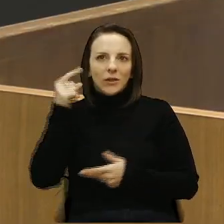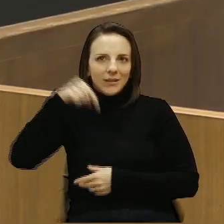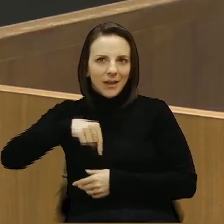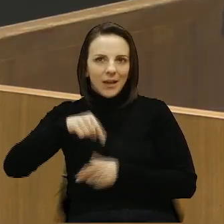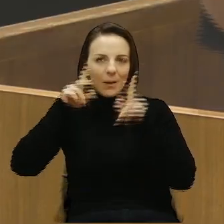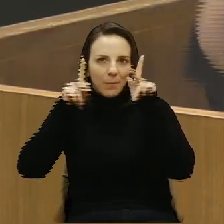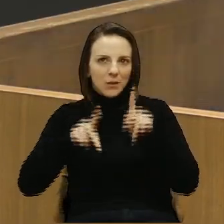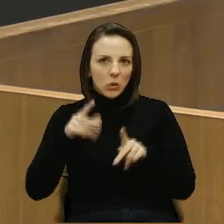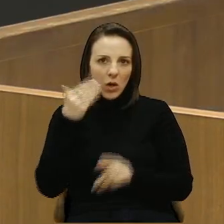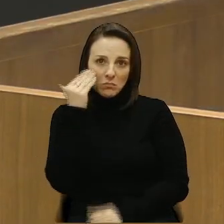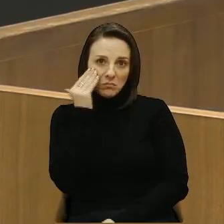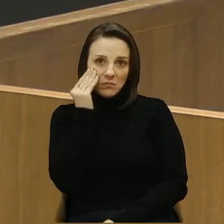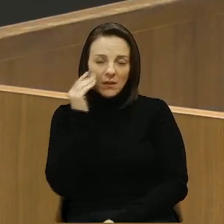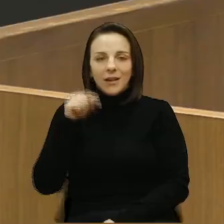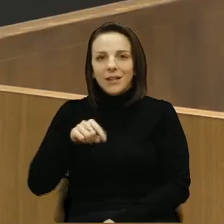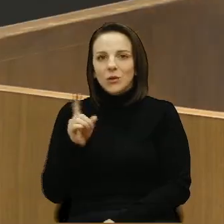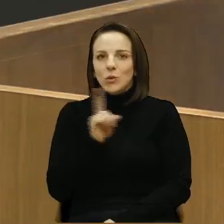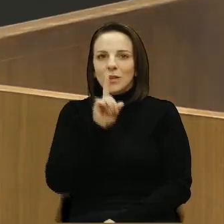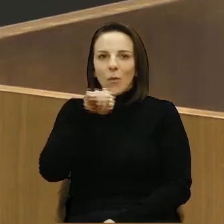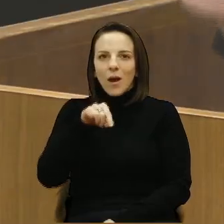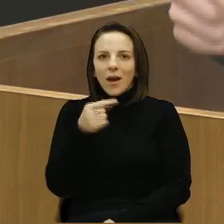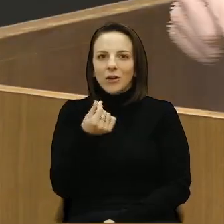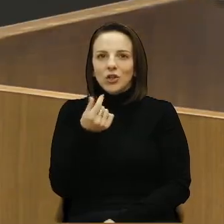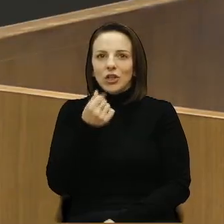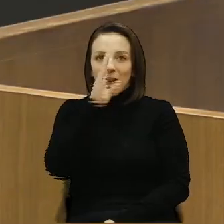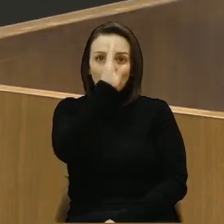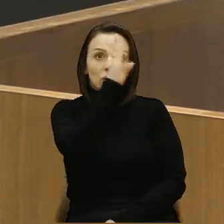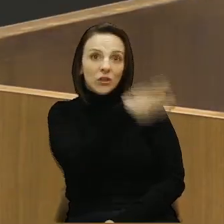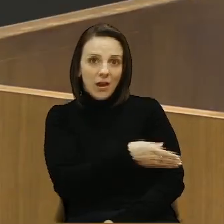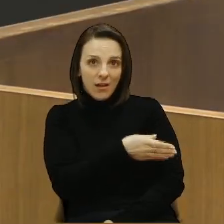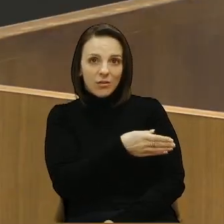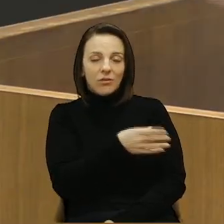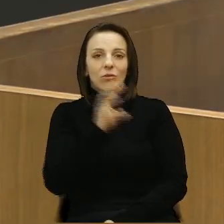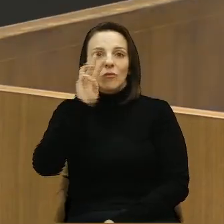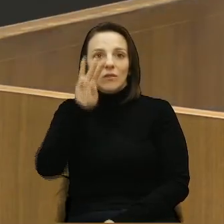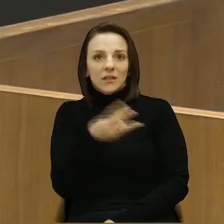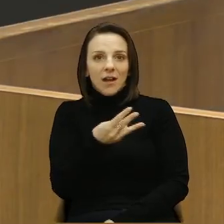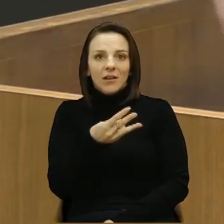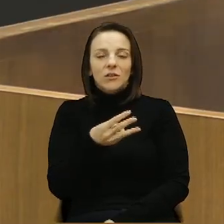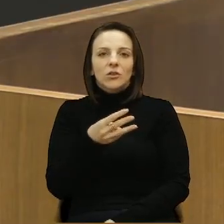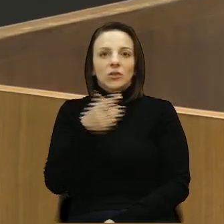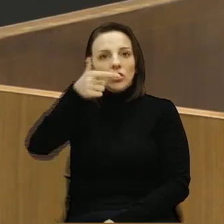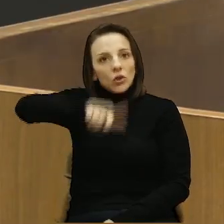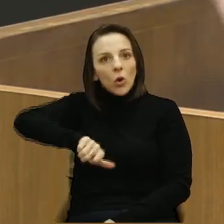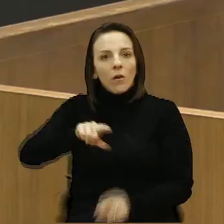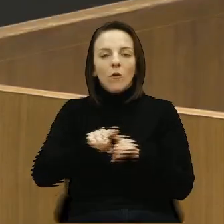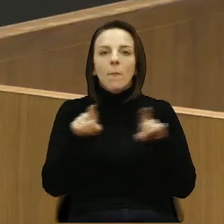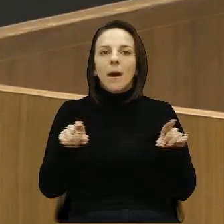que isso não seja subsídio direto para a Visate mais uma vez, a população acredita que é. E por